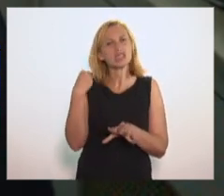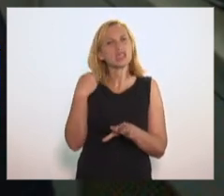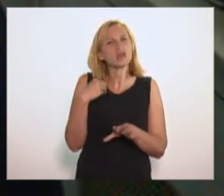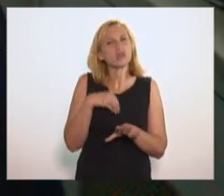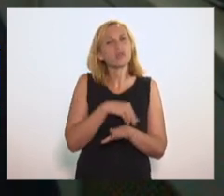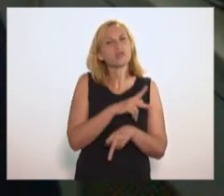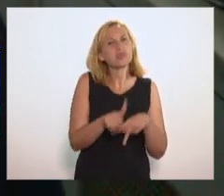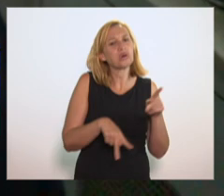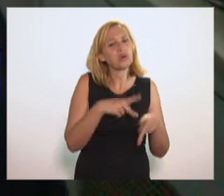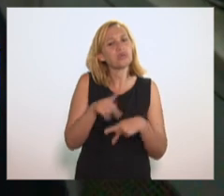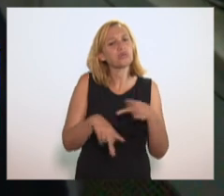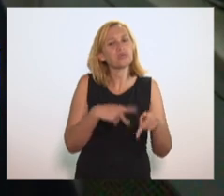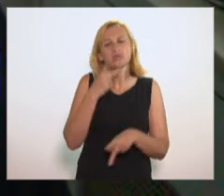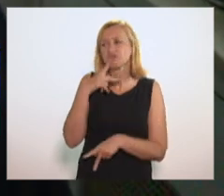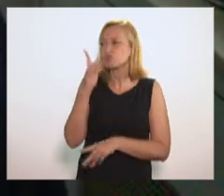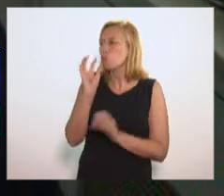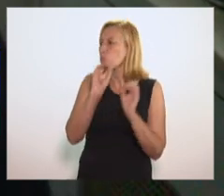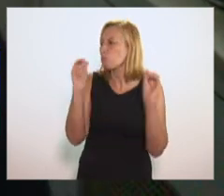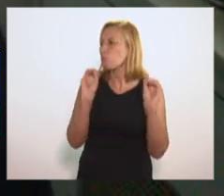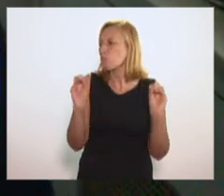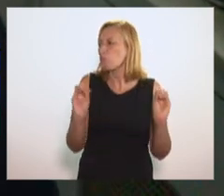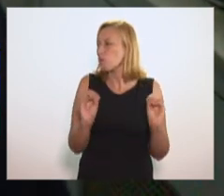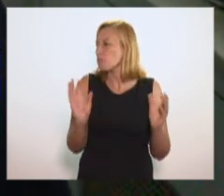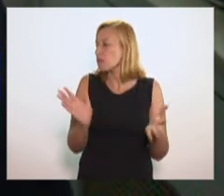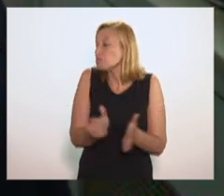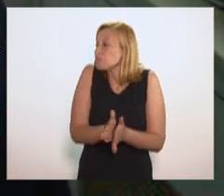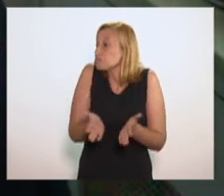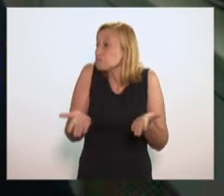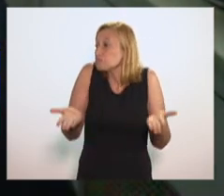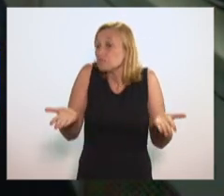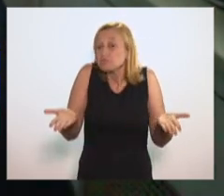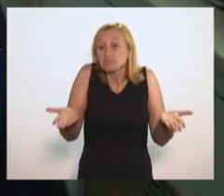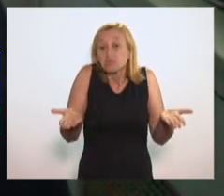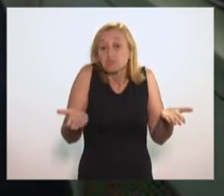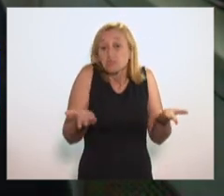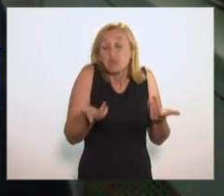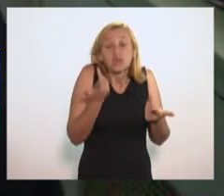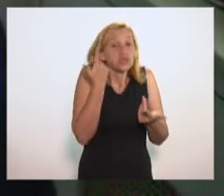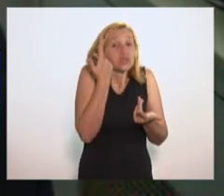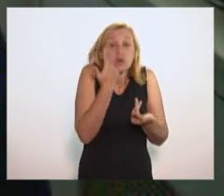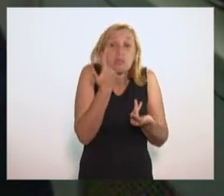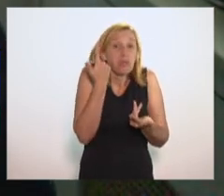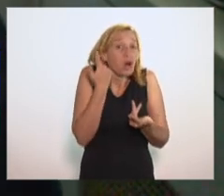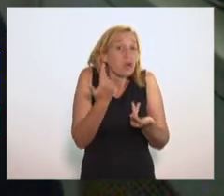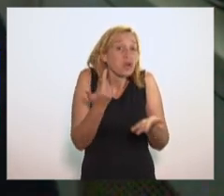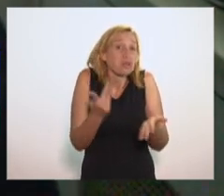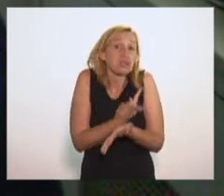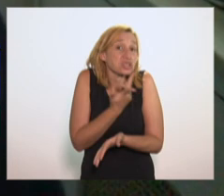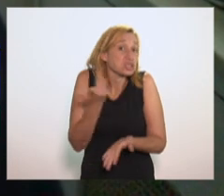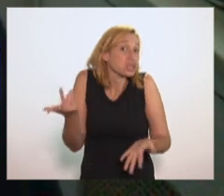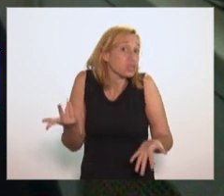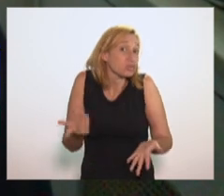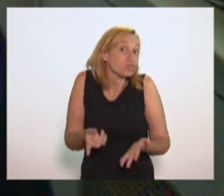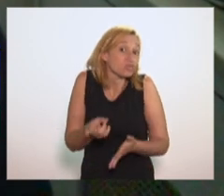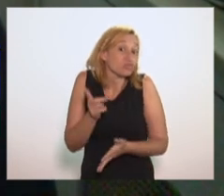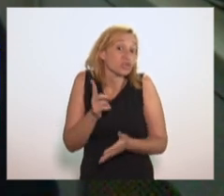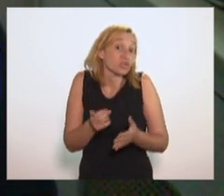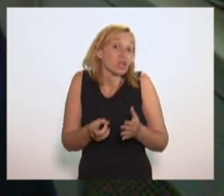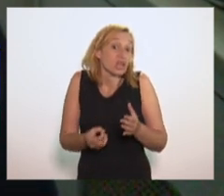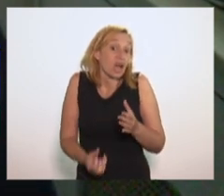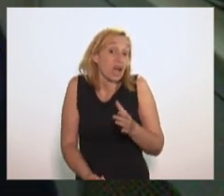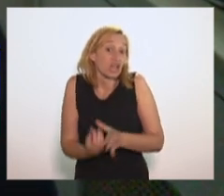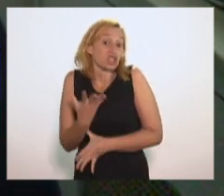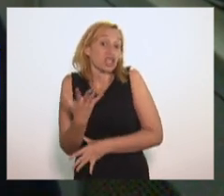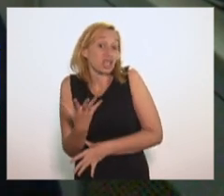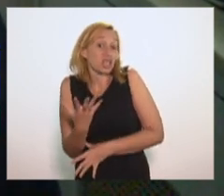ninguém levantou nada sobre isso como fosse aqui uma coisa normalíssima da noite para o dia a gente